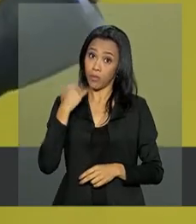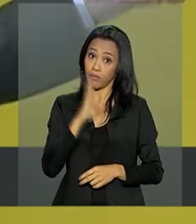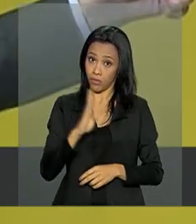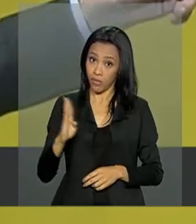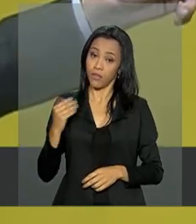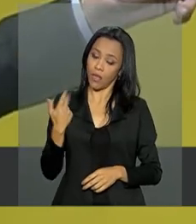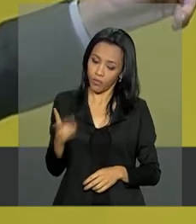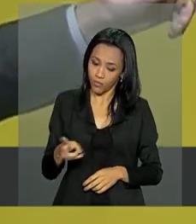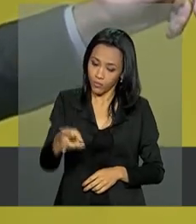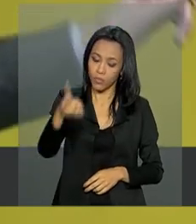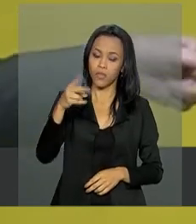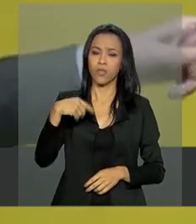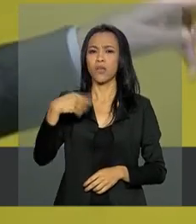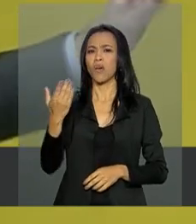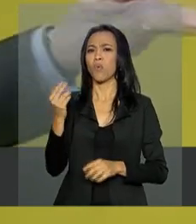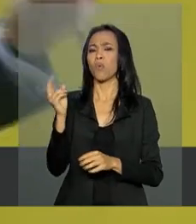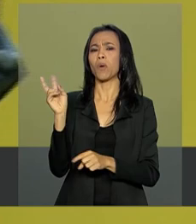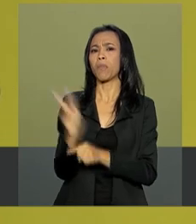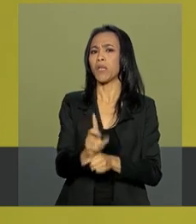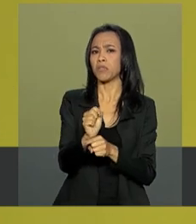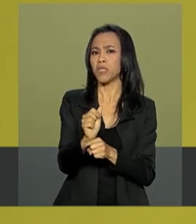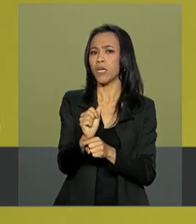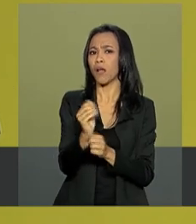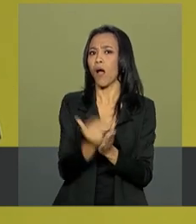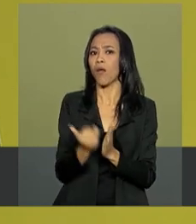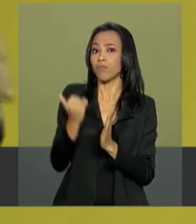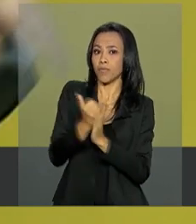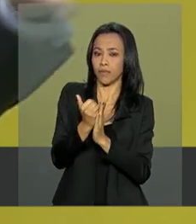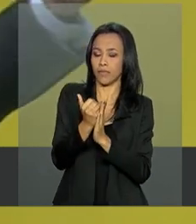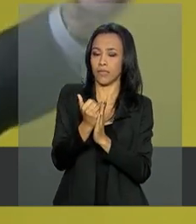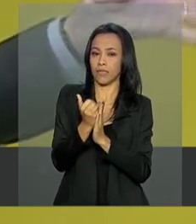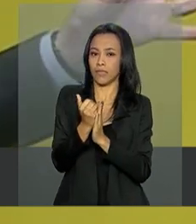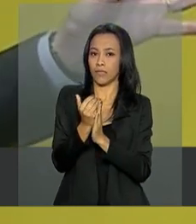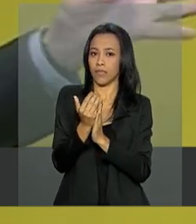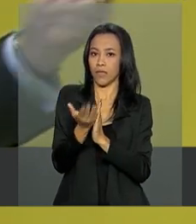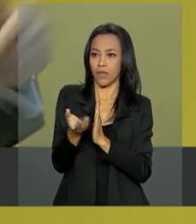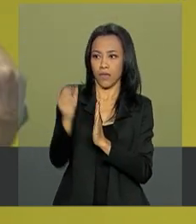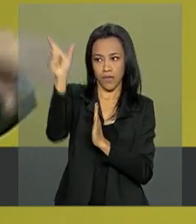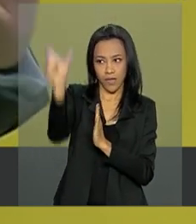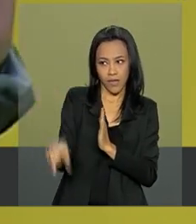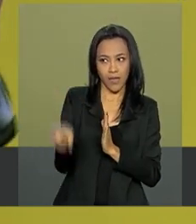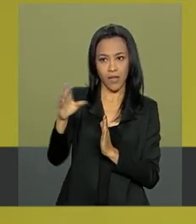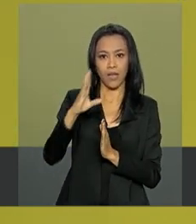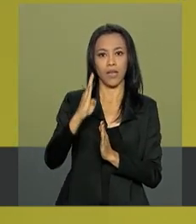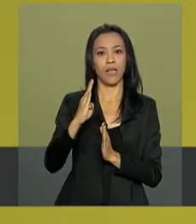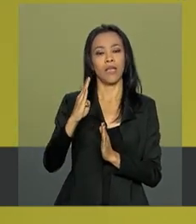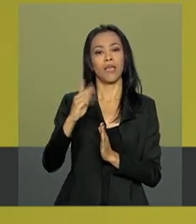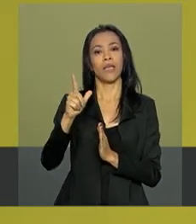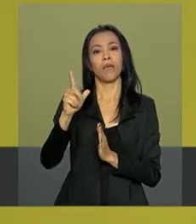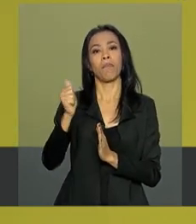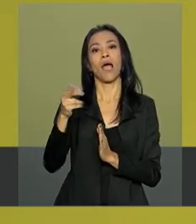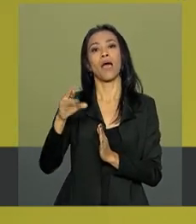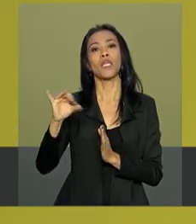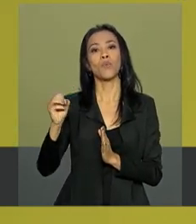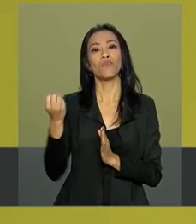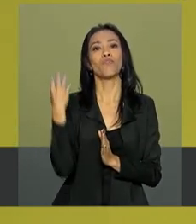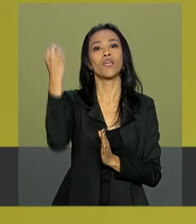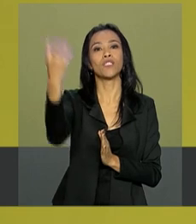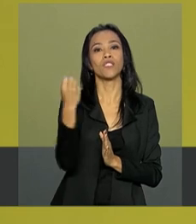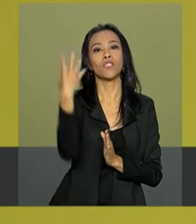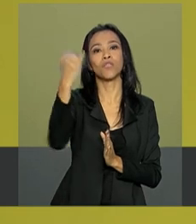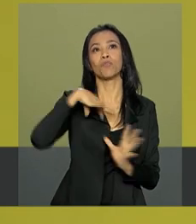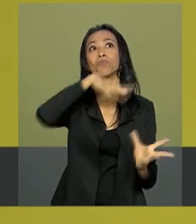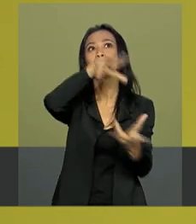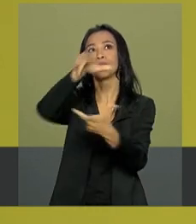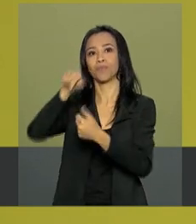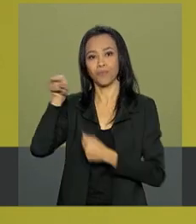o crédito do ano passado era tanto, agora é mais tanto, não é? O Blairo, cada vez mais viajando pelo mundo todo,